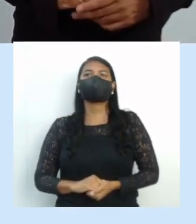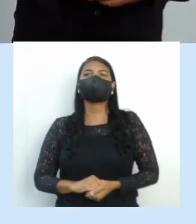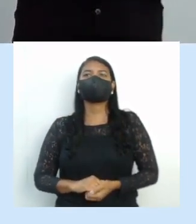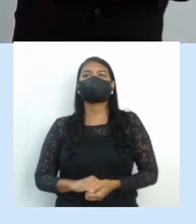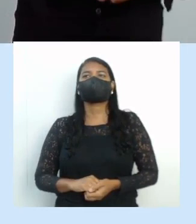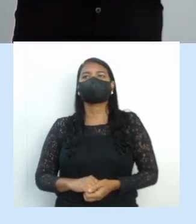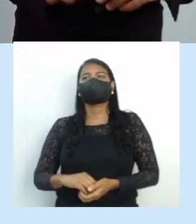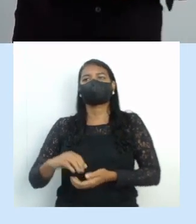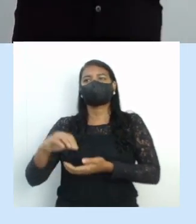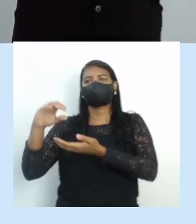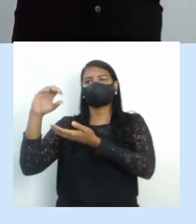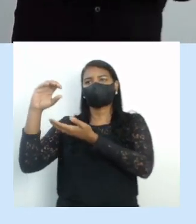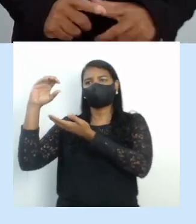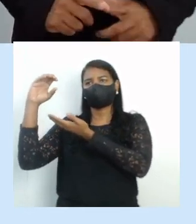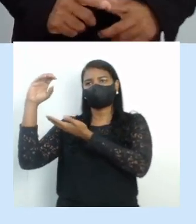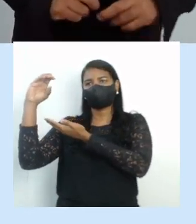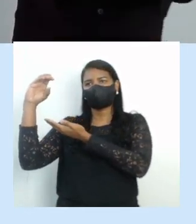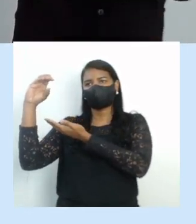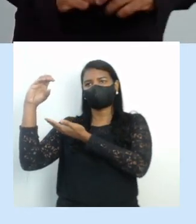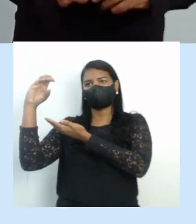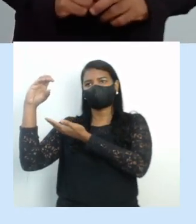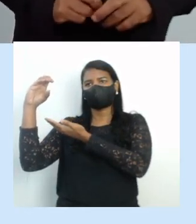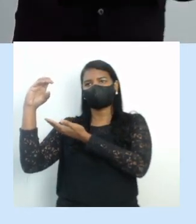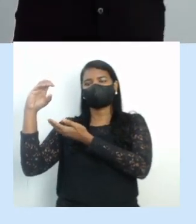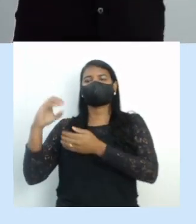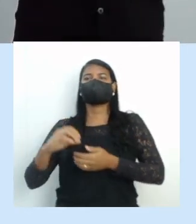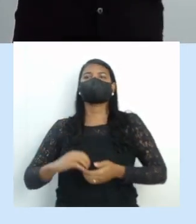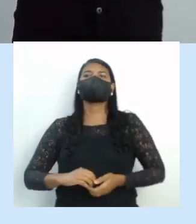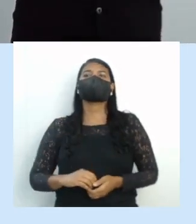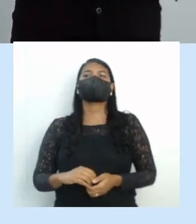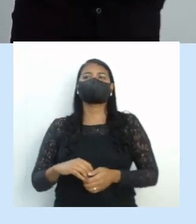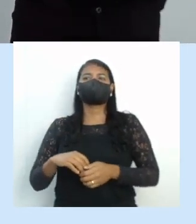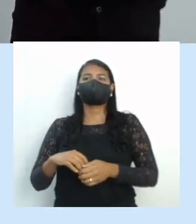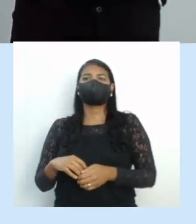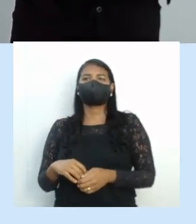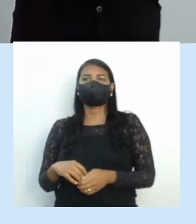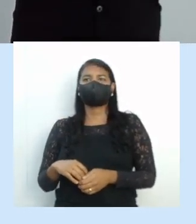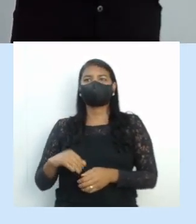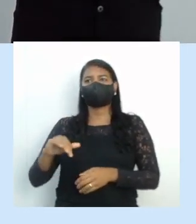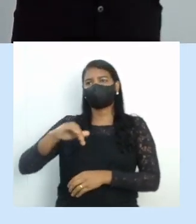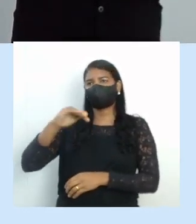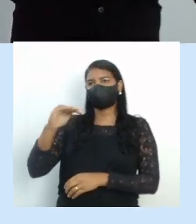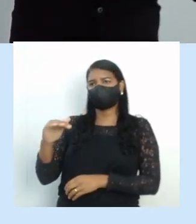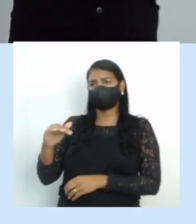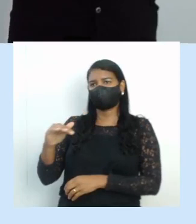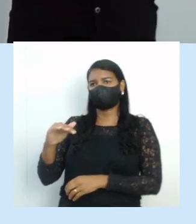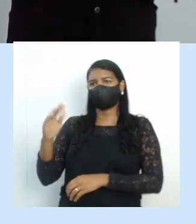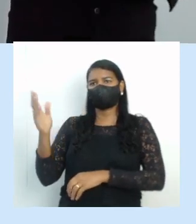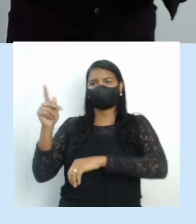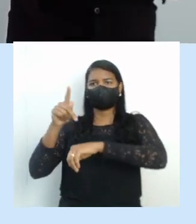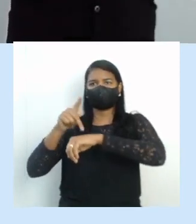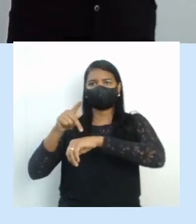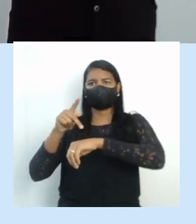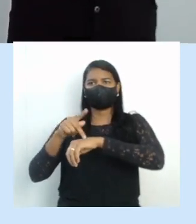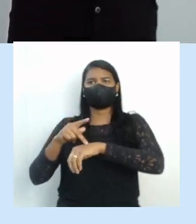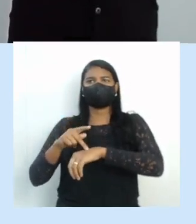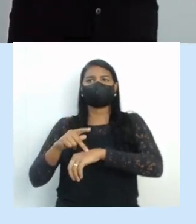correta é a letra C, rochas ígneas, que são também chamadas de